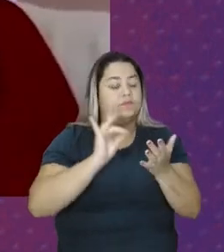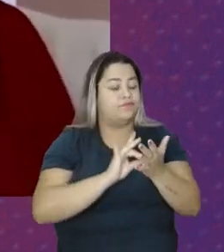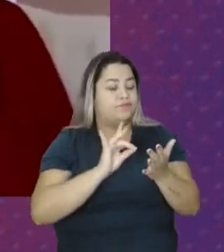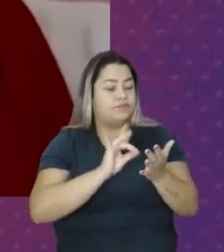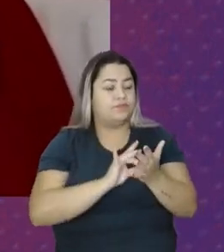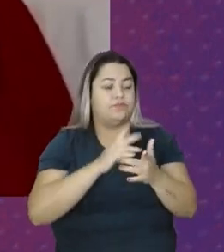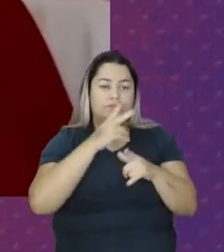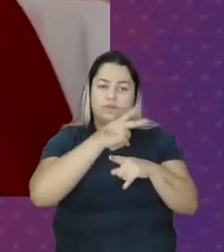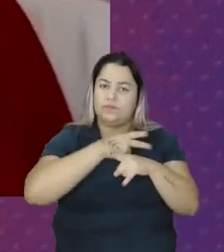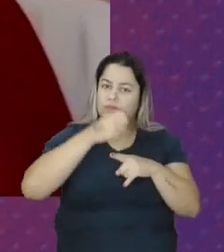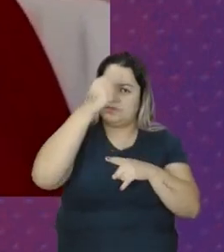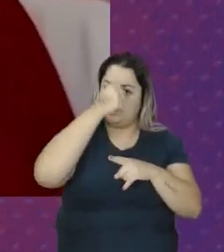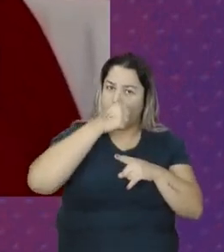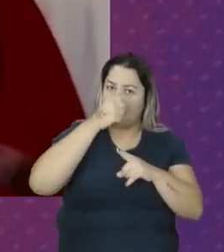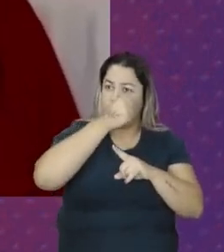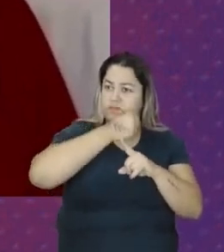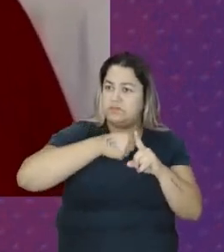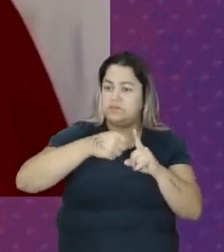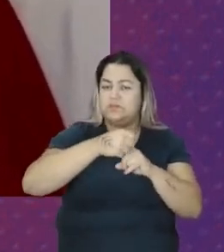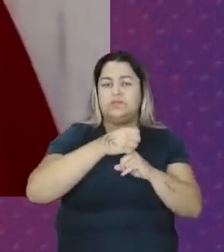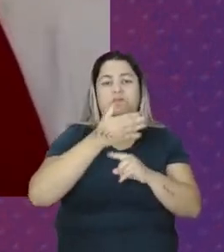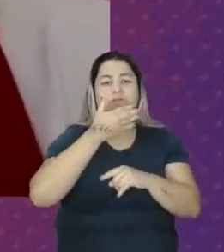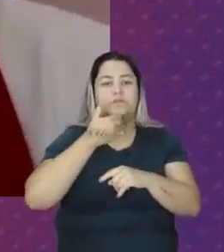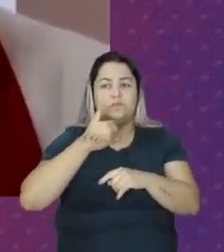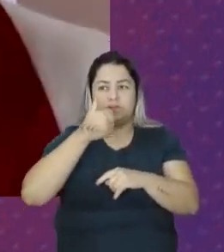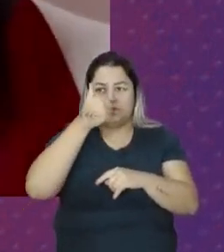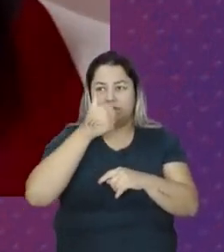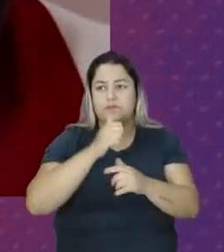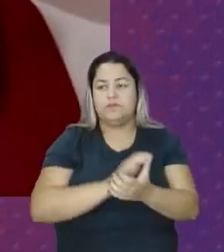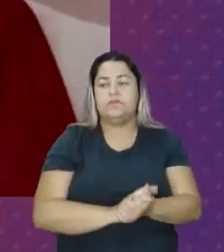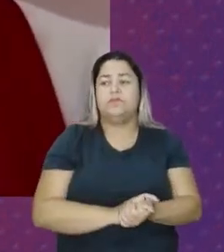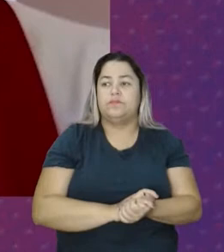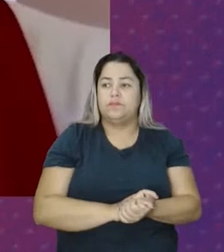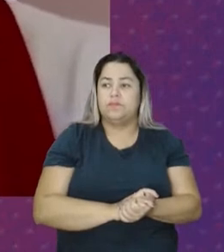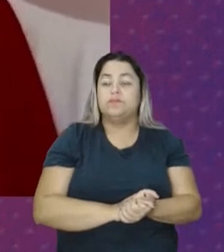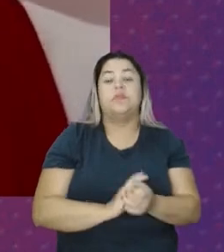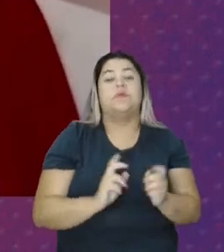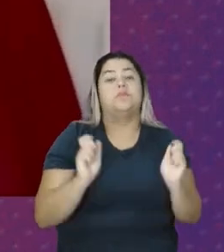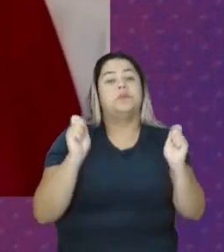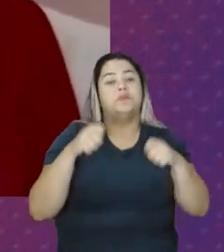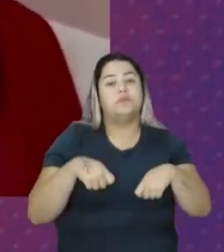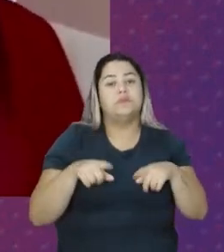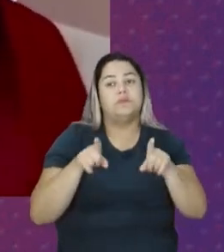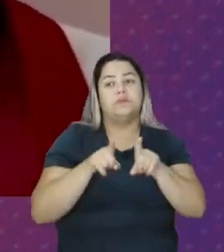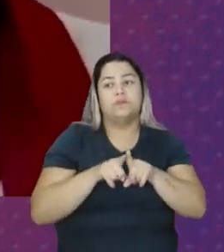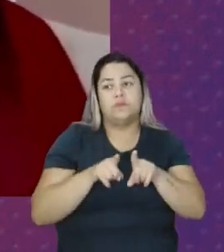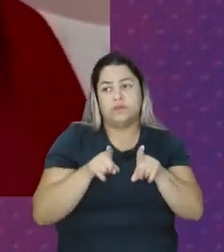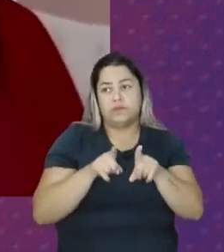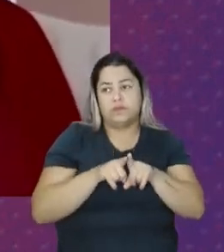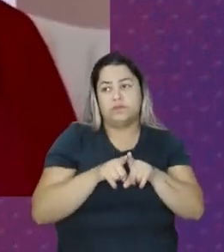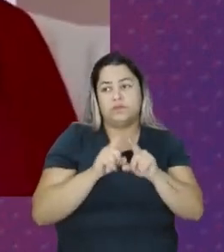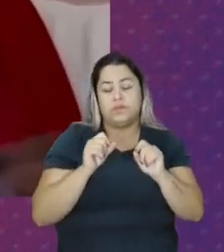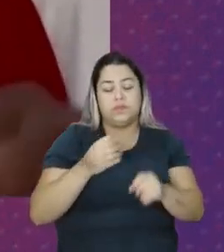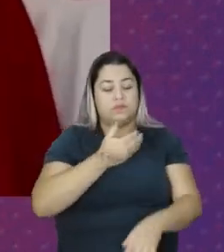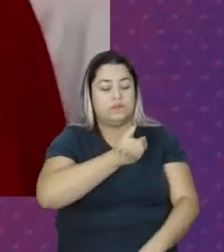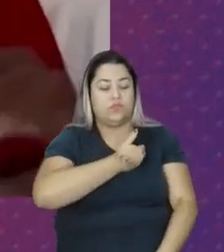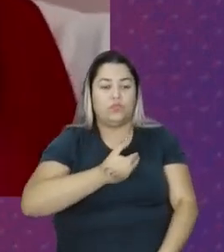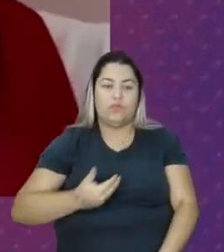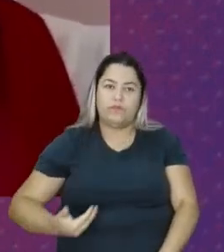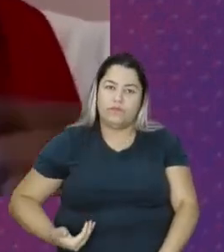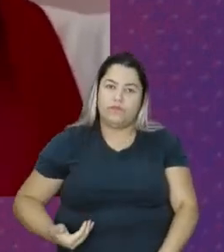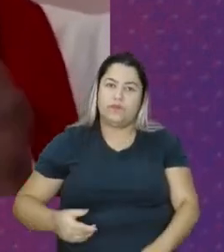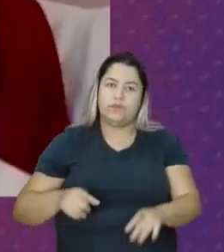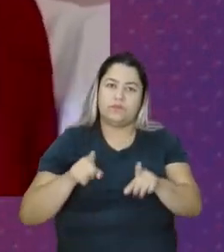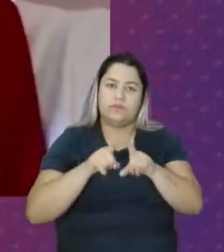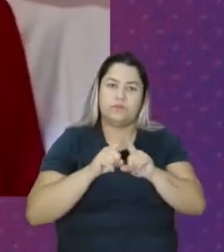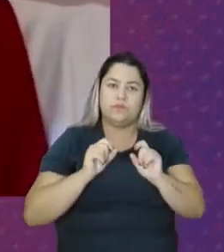ter uma sociedade que prospera. Essa sociedade que prospera, ela precisa necessariamente, esse governo, esse